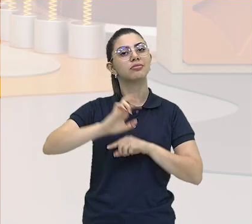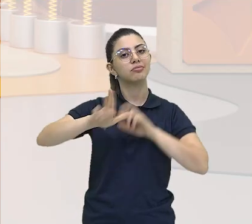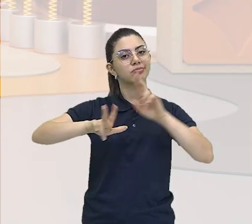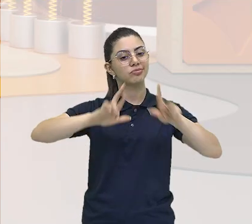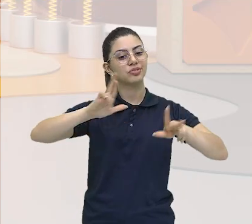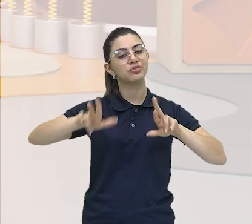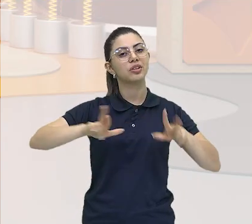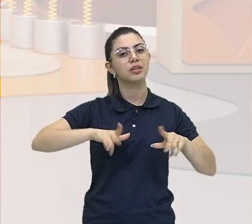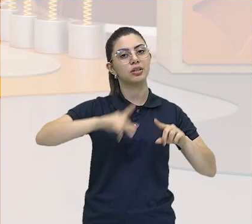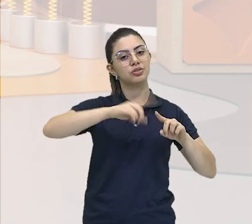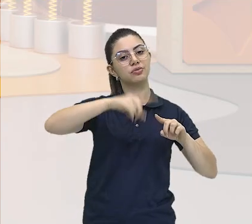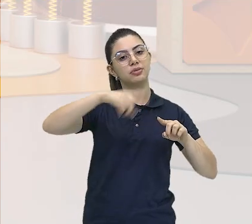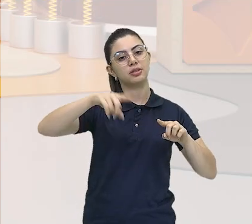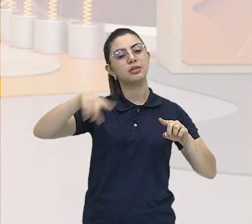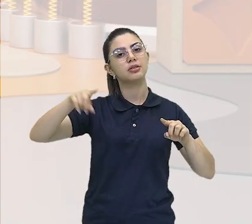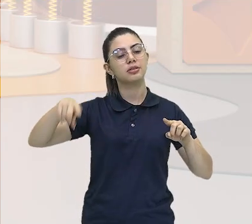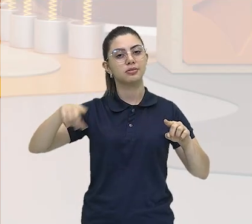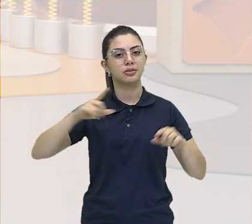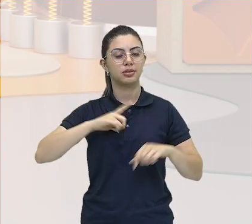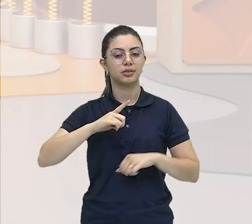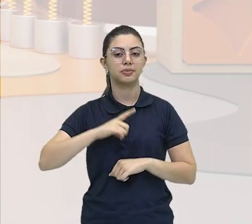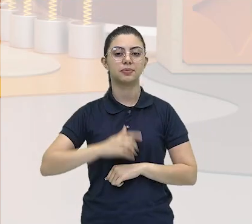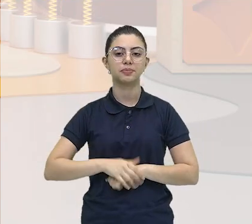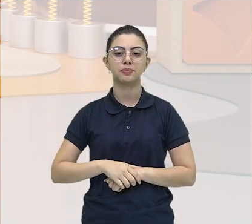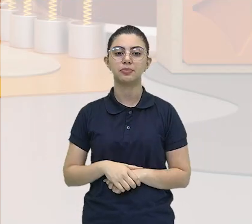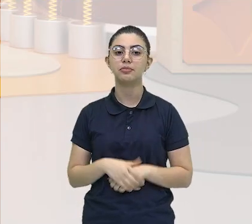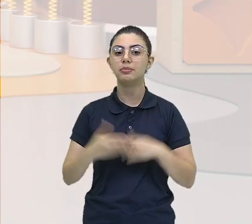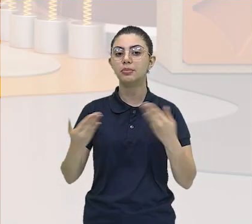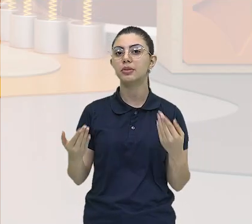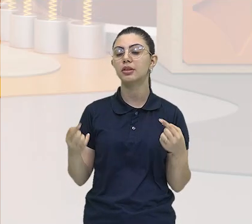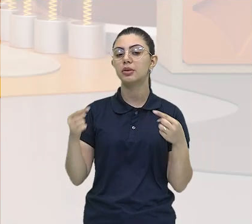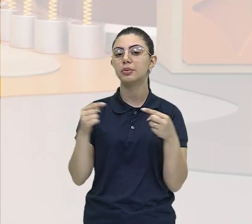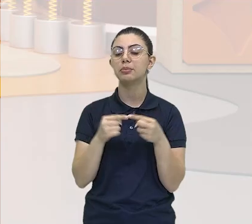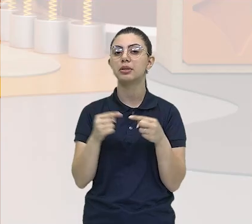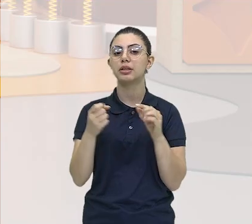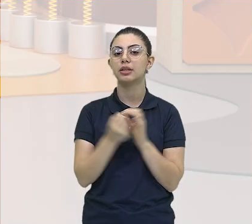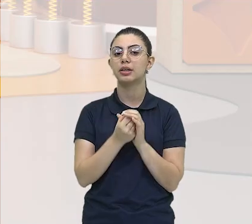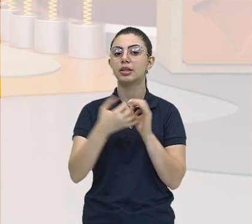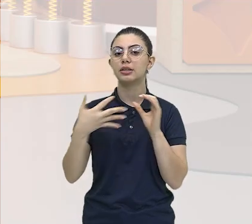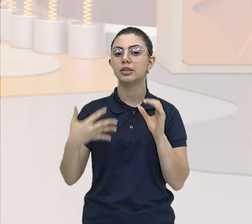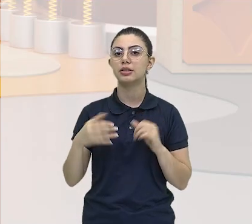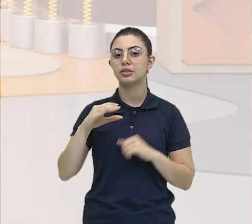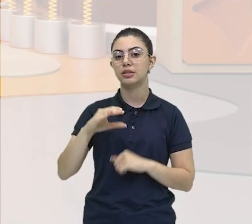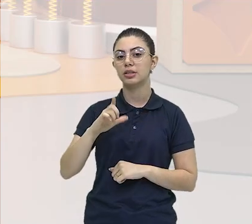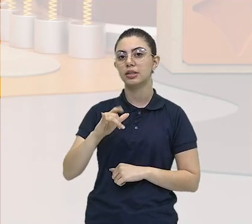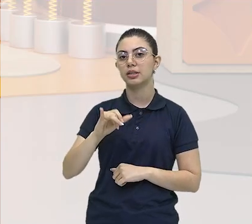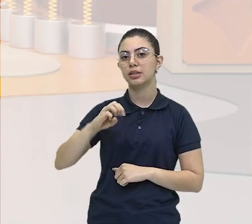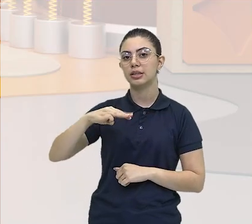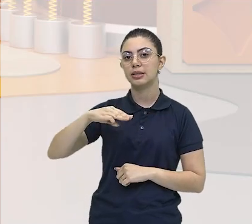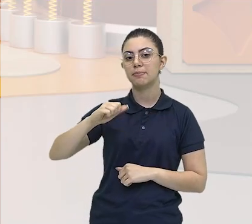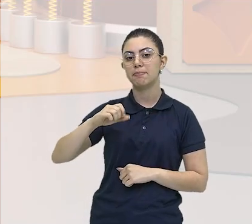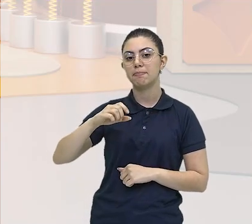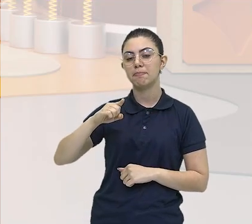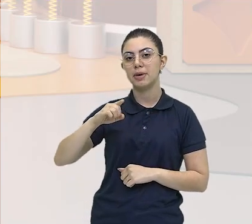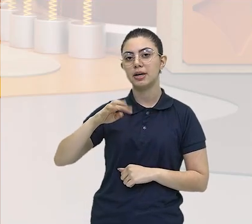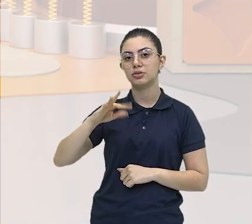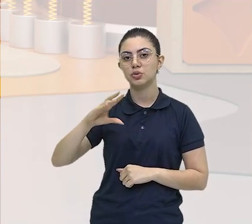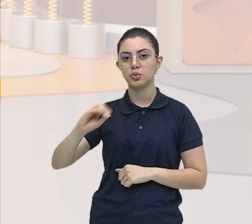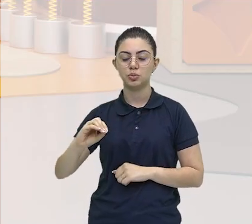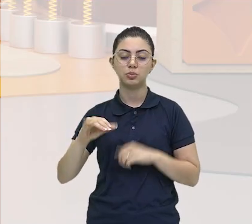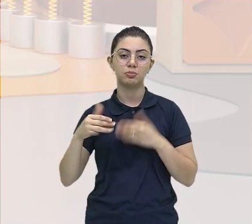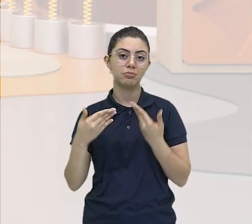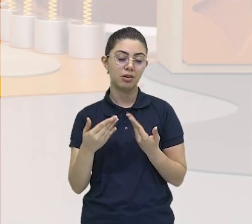ou as propriedades da atmosfera. Nisso a gente vai ter os chamados elementos climáticos, mas que também podem